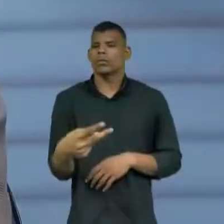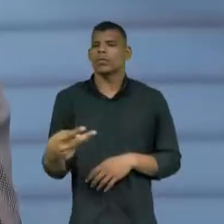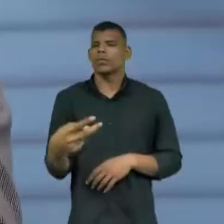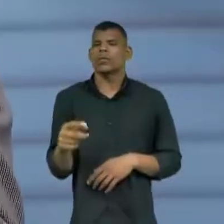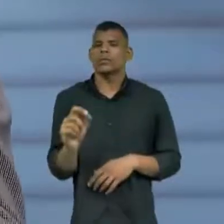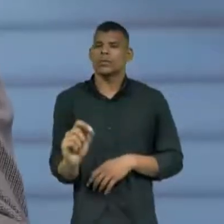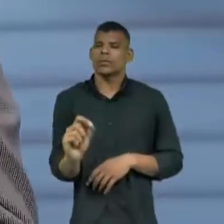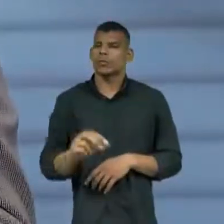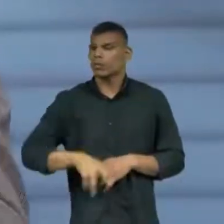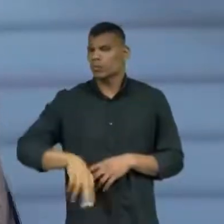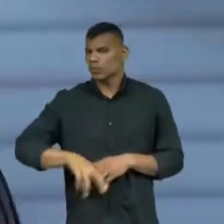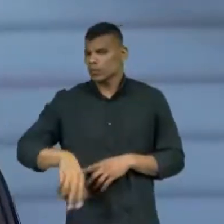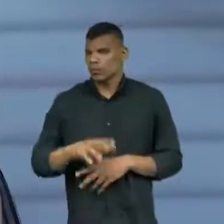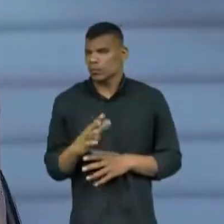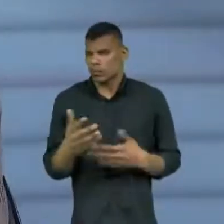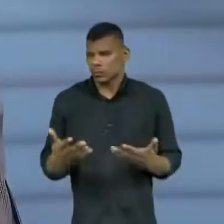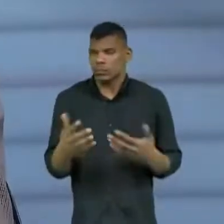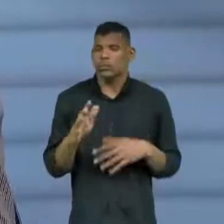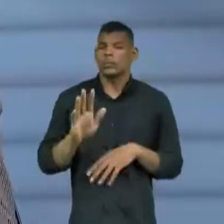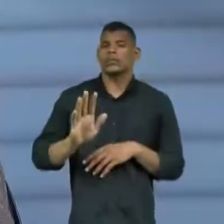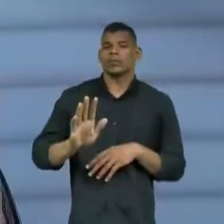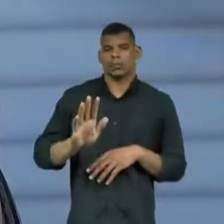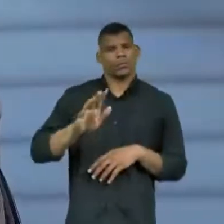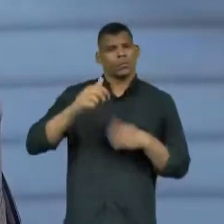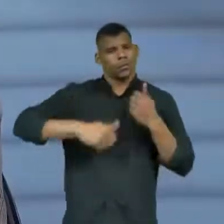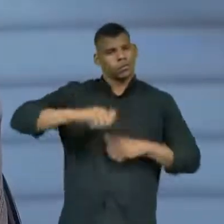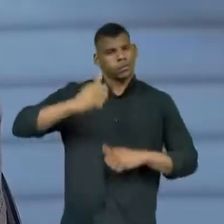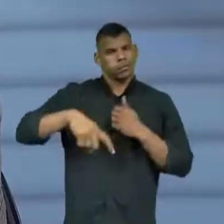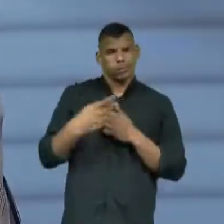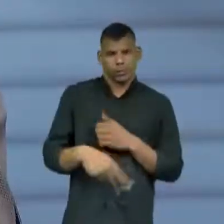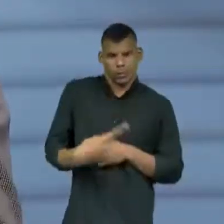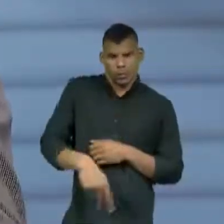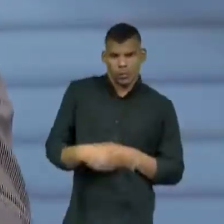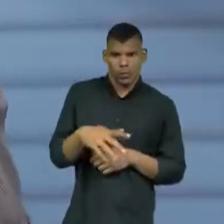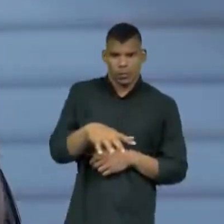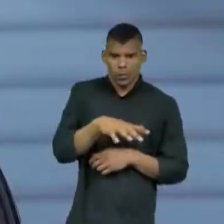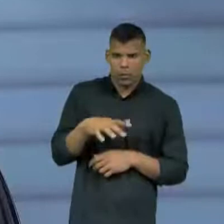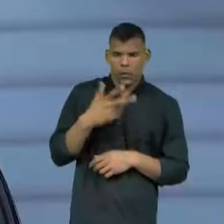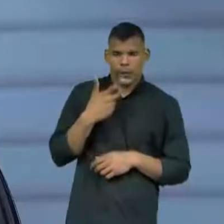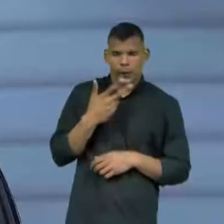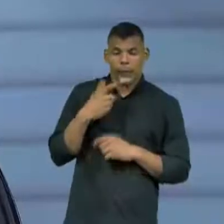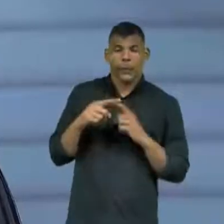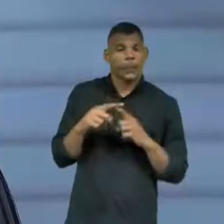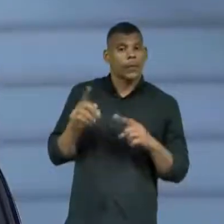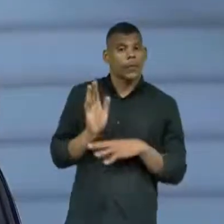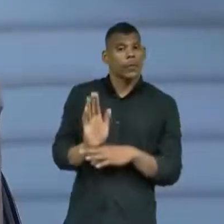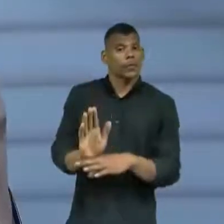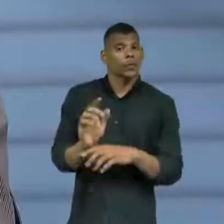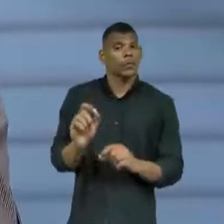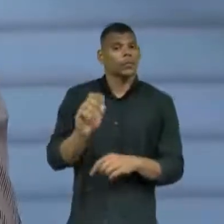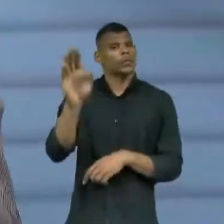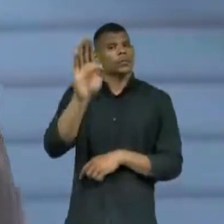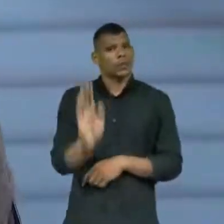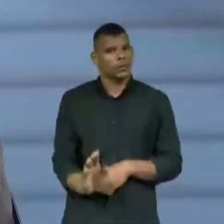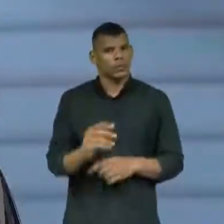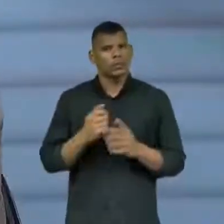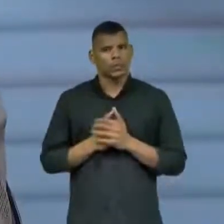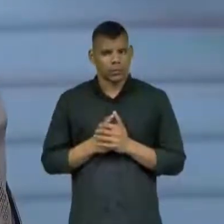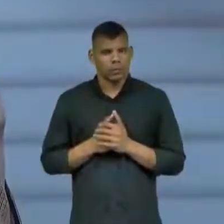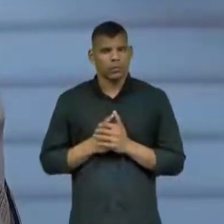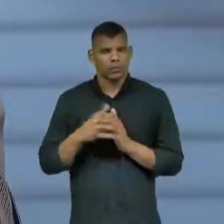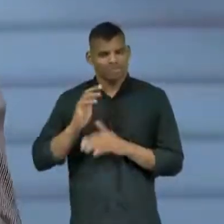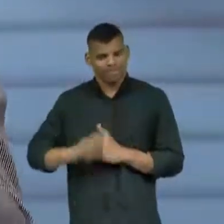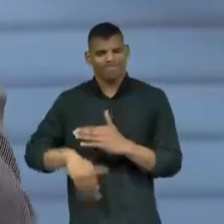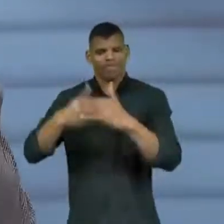somente, é claro que sempre enaltecendo as qualidades nossas locais, mas procurando contribuir para o Brasil, desenvolvimento do